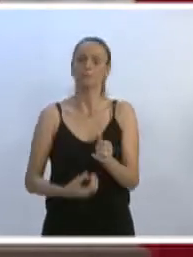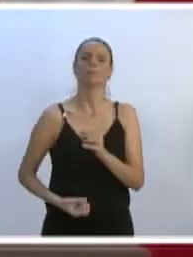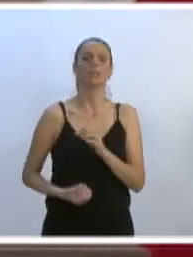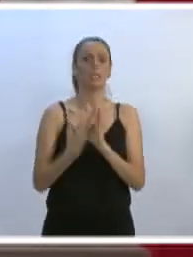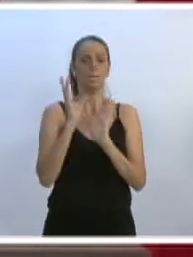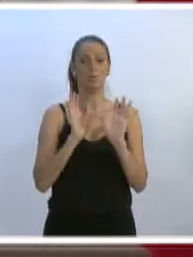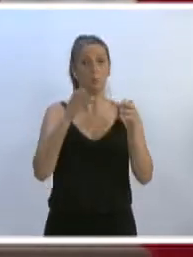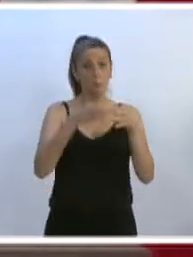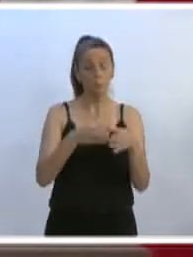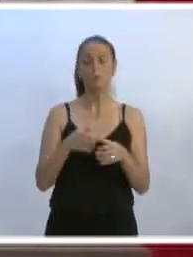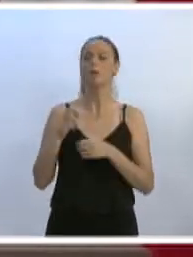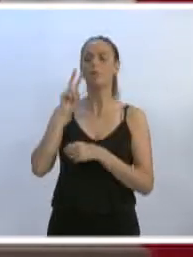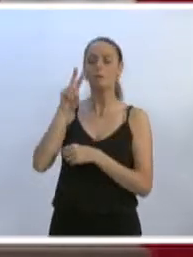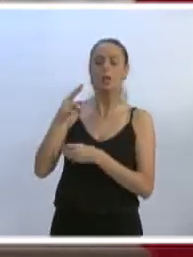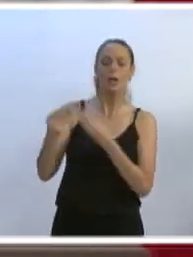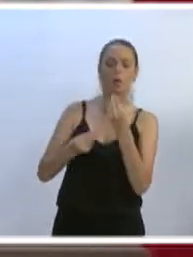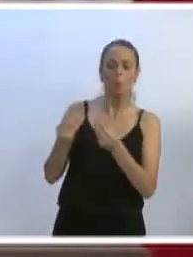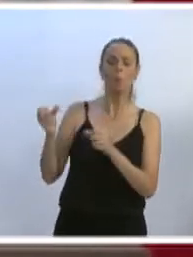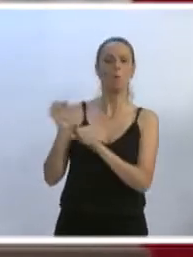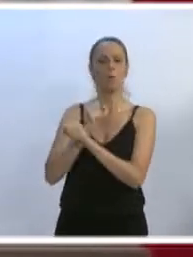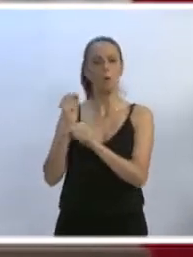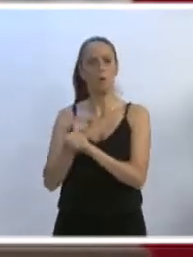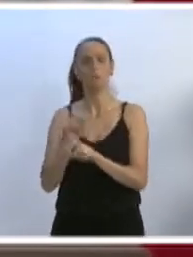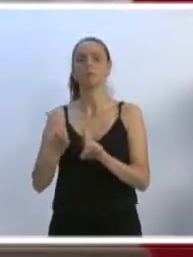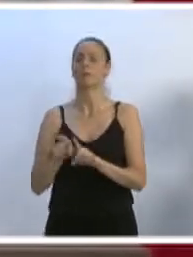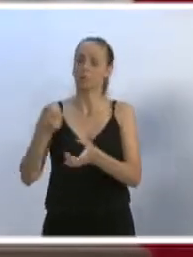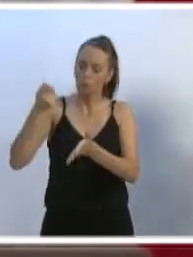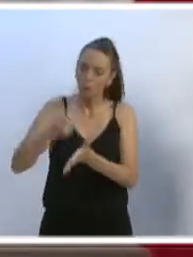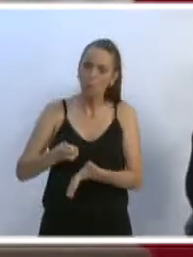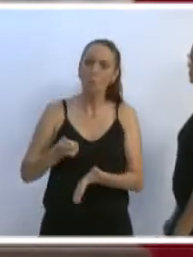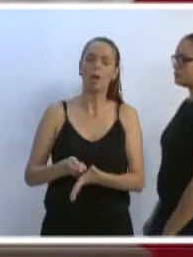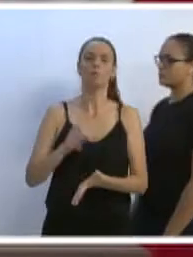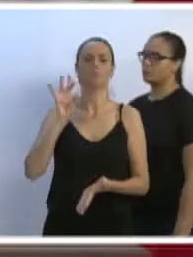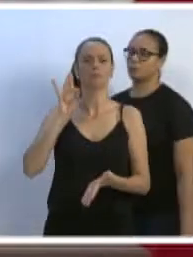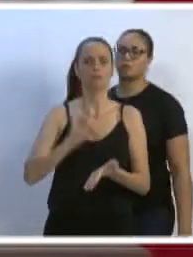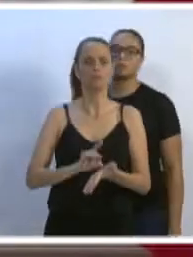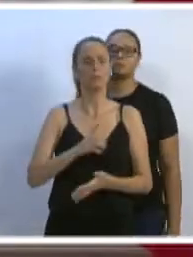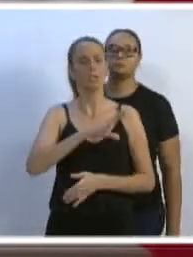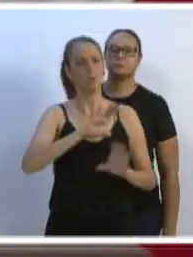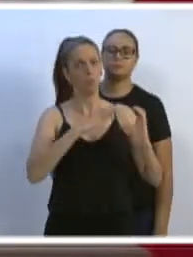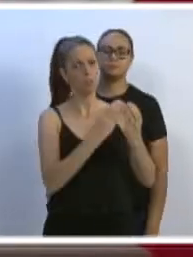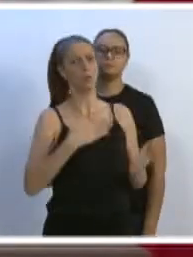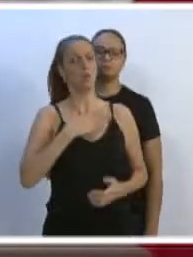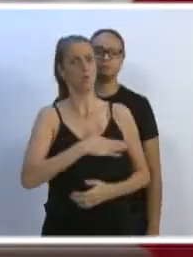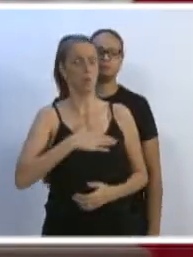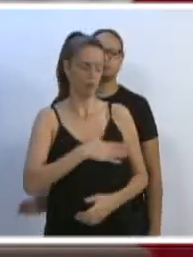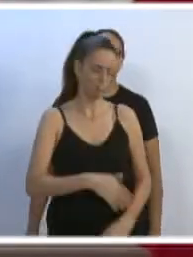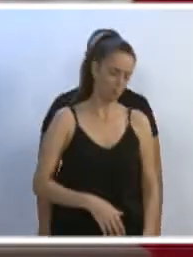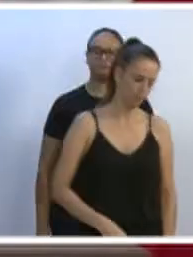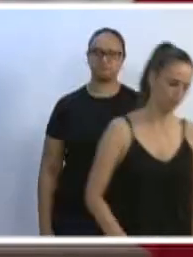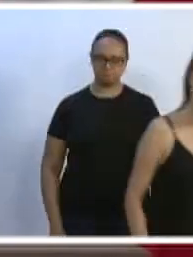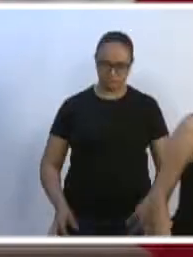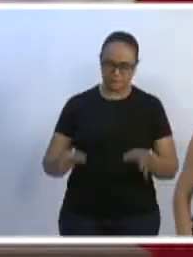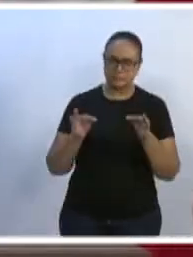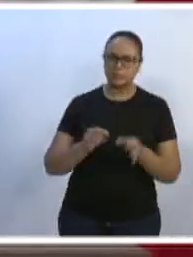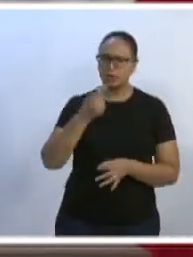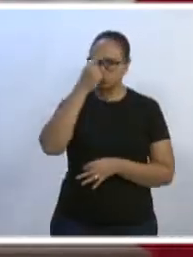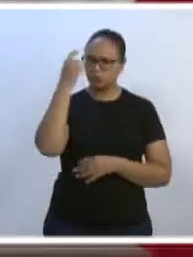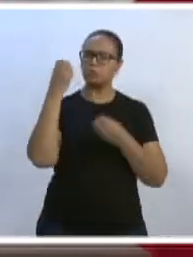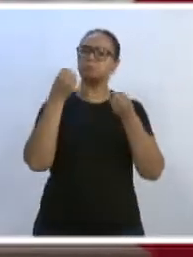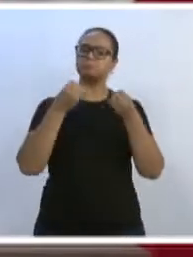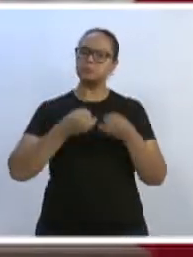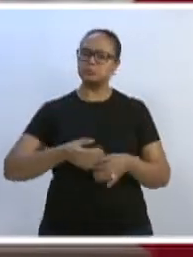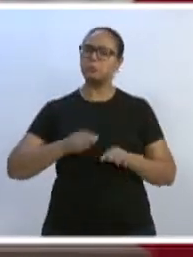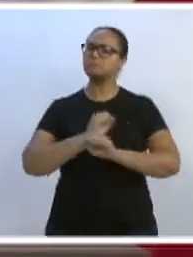estamos acompanhando as obras e cobrando também para que as obras saiam contenda comunidade e com certeza isso você falou muito bem o adriano